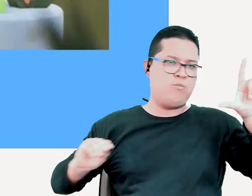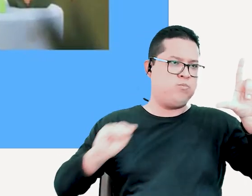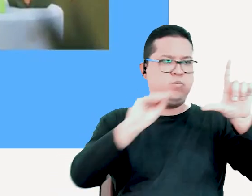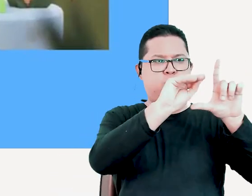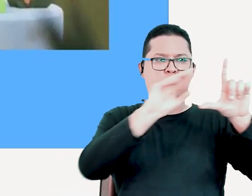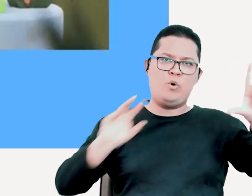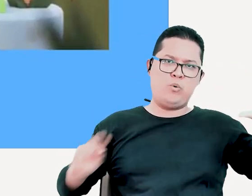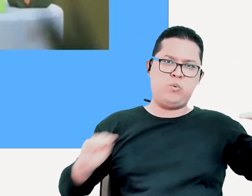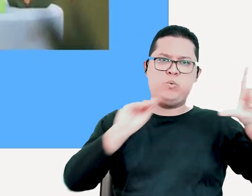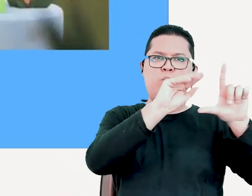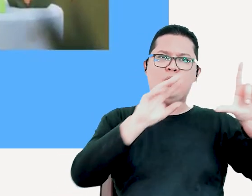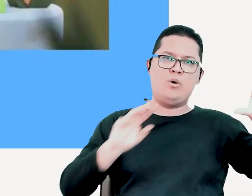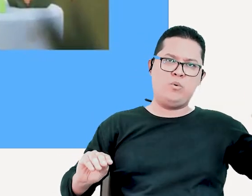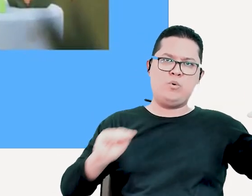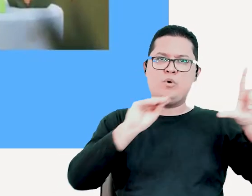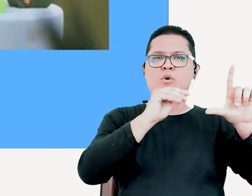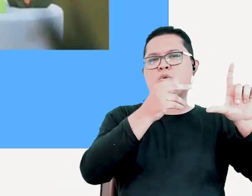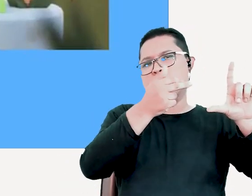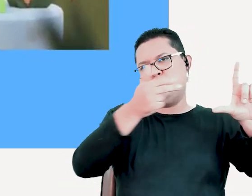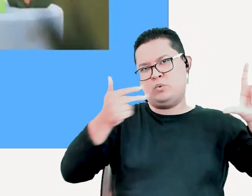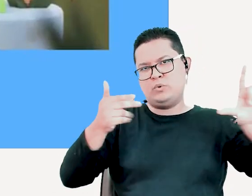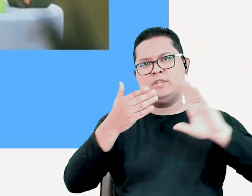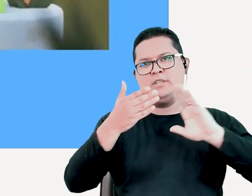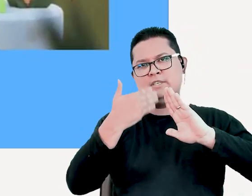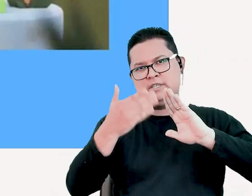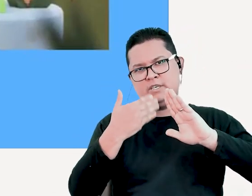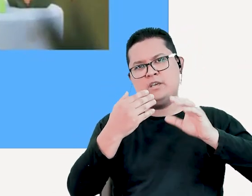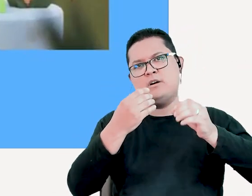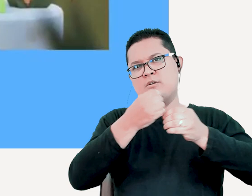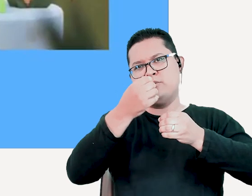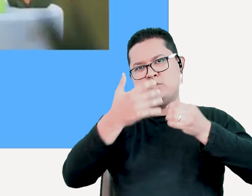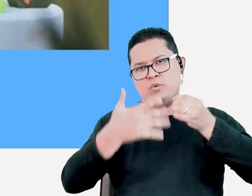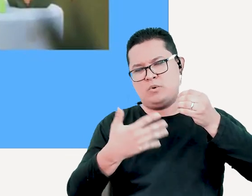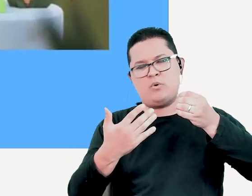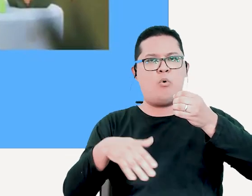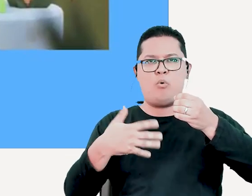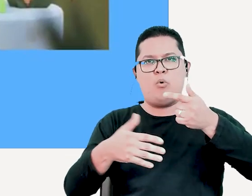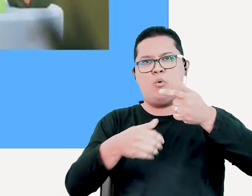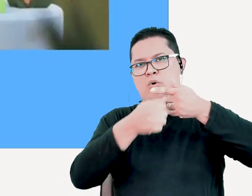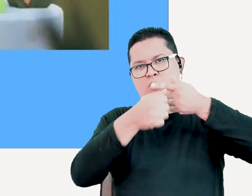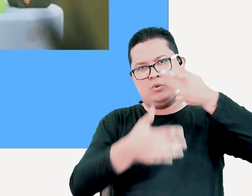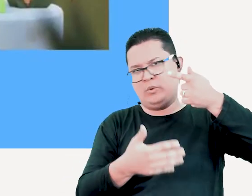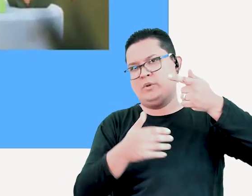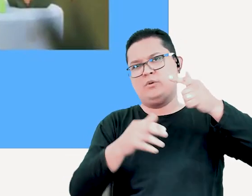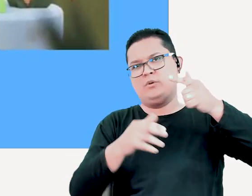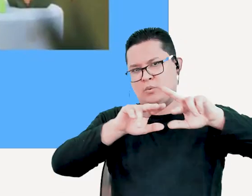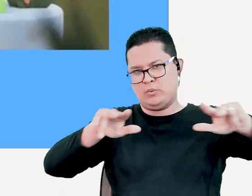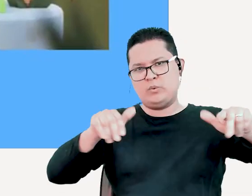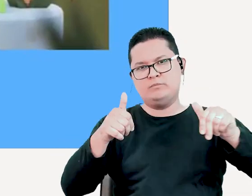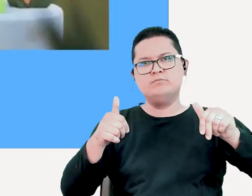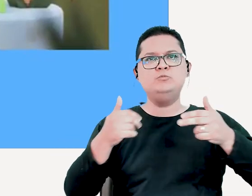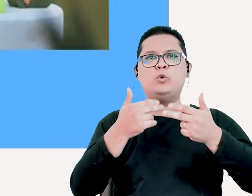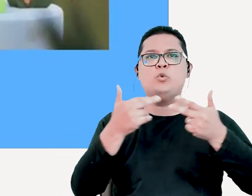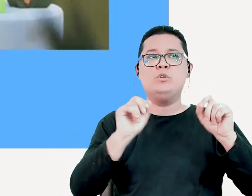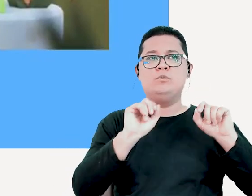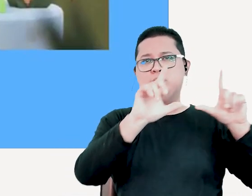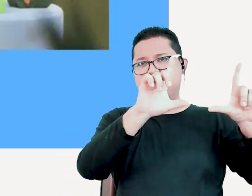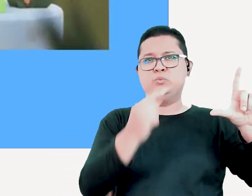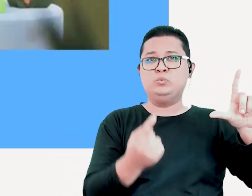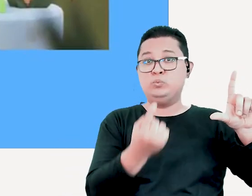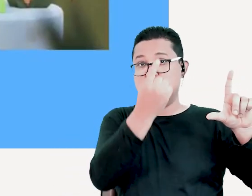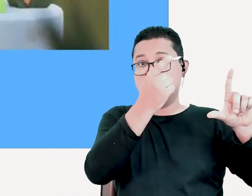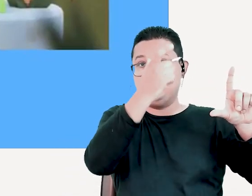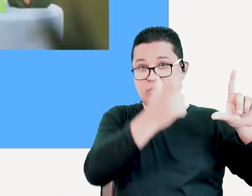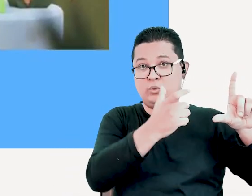o nosso guia de conteúdo, por exemplo, ou os nossos glossários e afins, assim, né? Então, ter isso tudo em um único lugar.